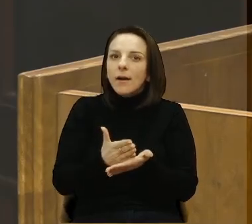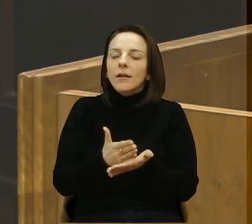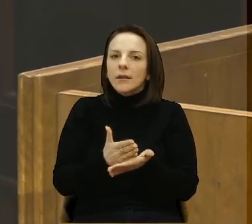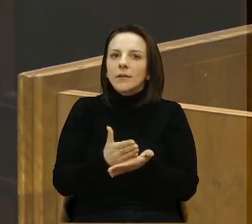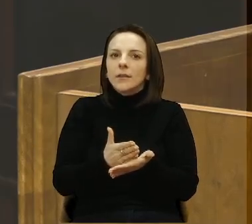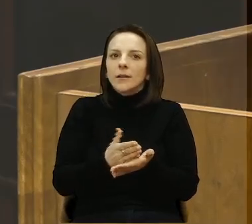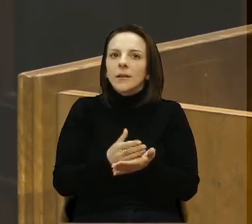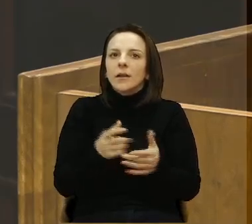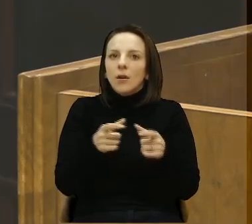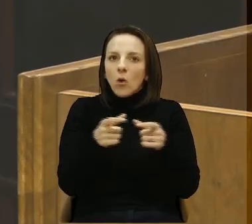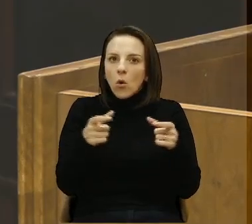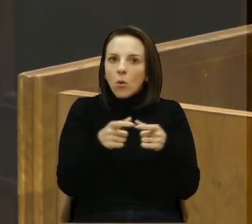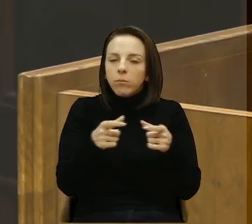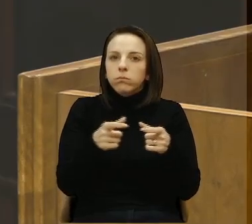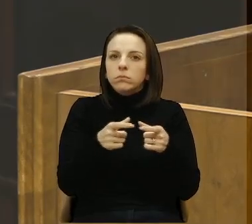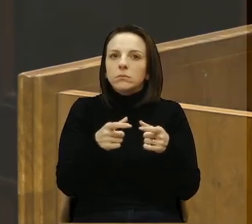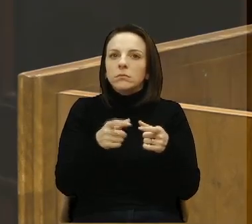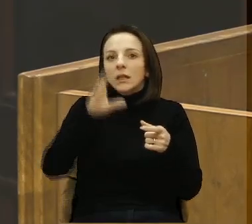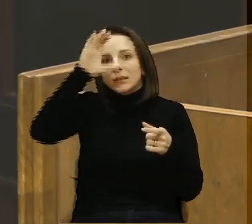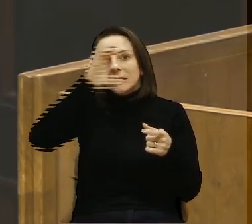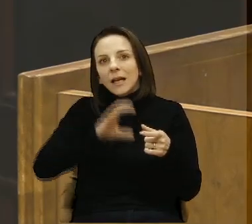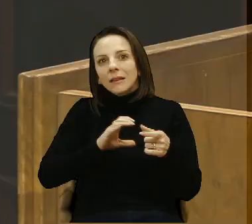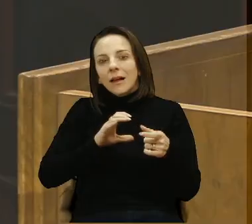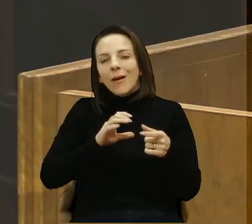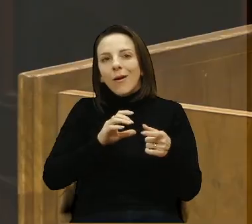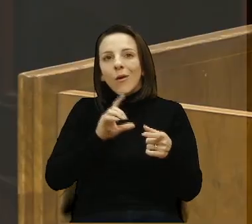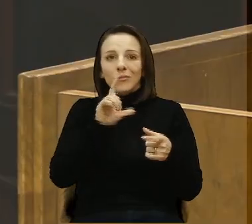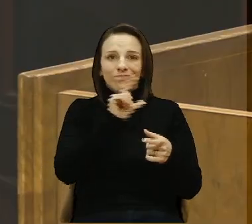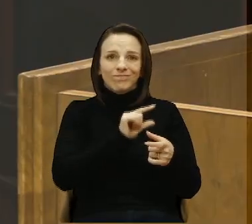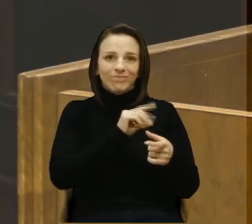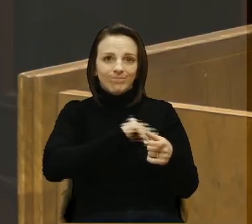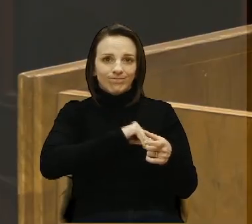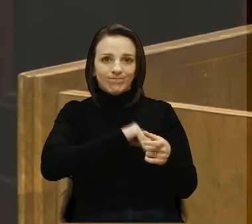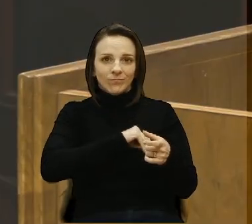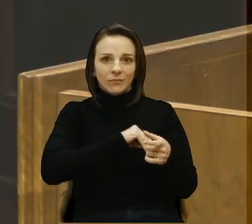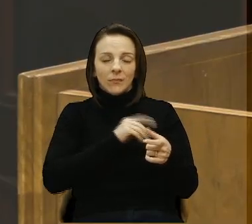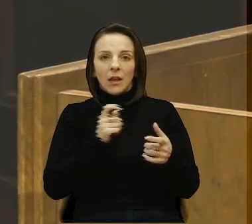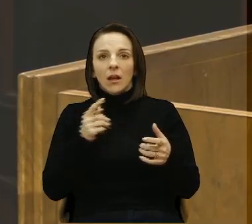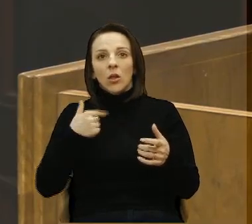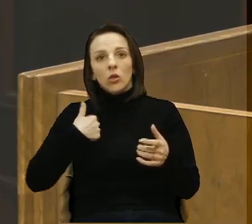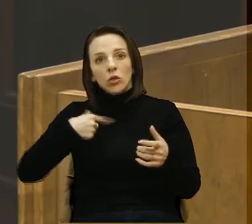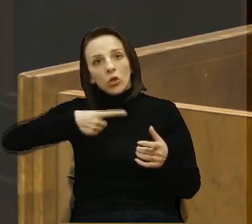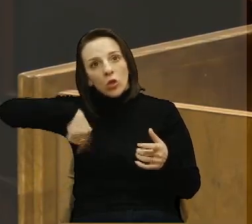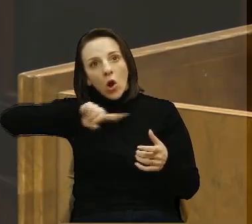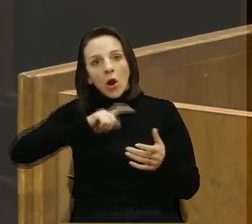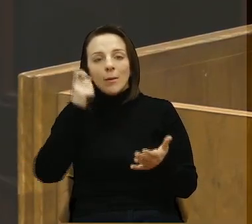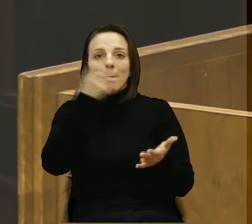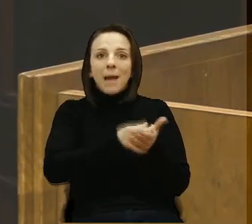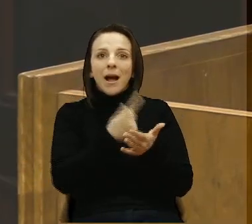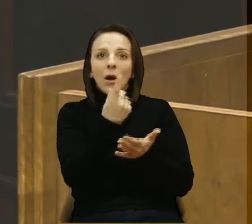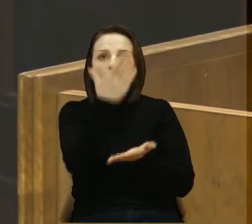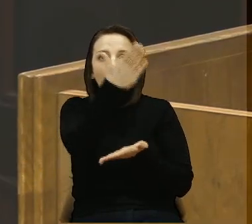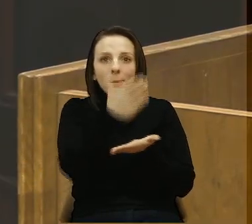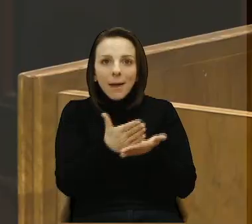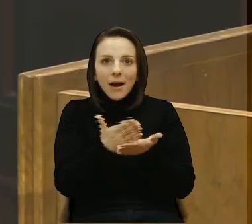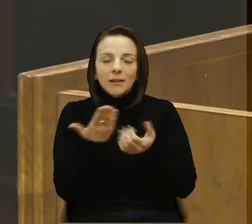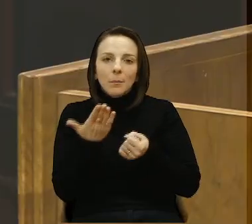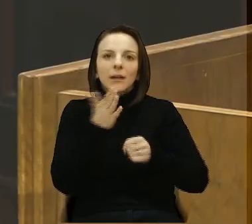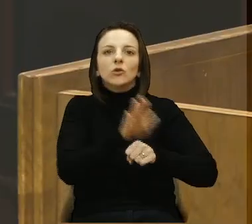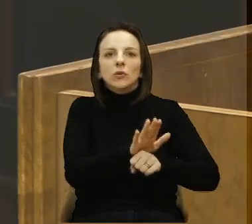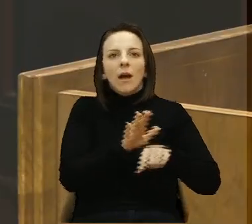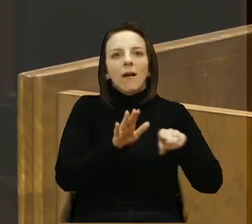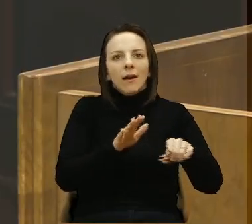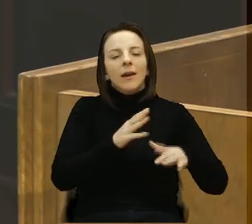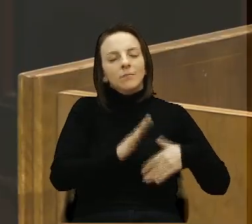poucas condições paga para poder ajudar ele a ter uma subsistência um pouco melhor. E uma qualidade de vida um pouco melhor.